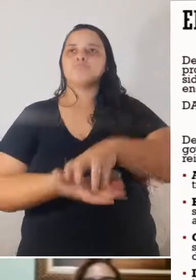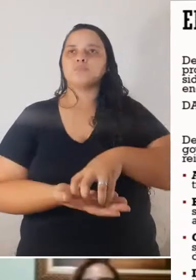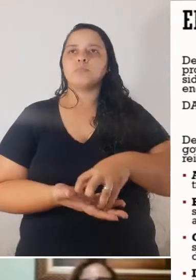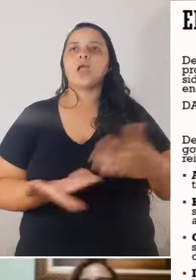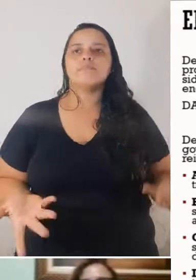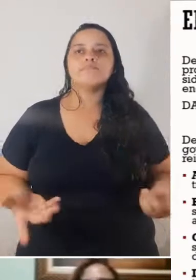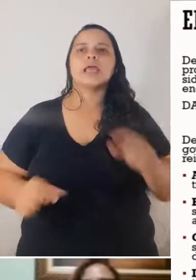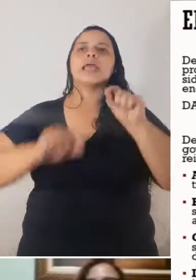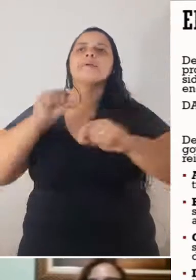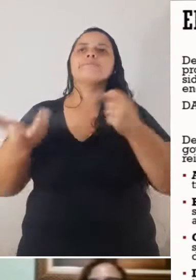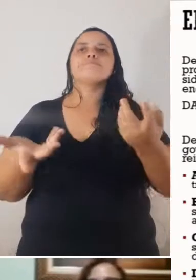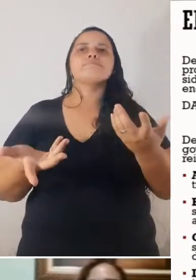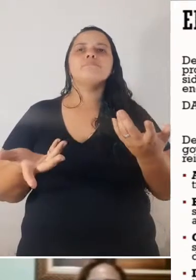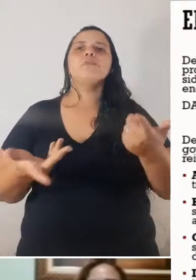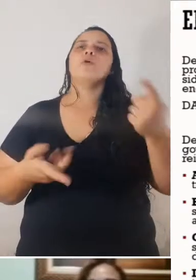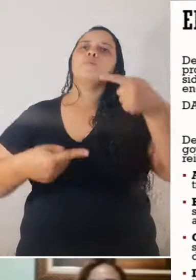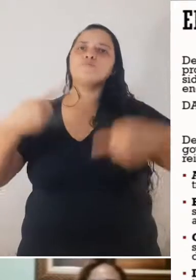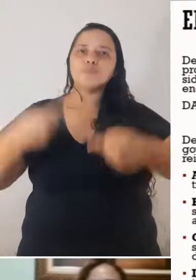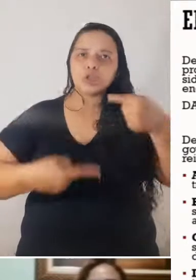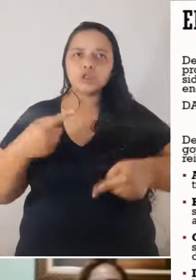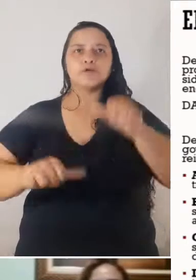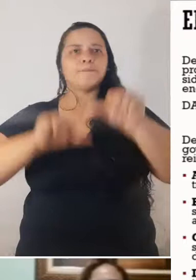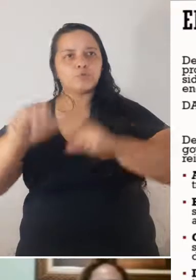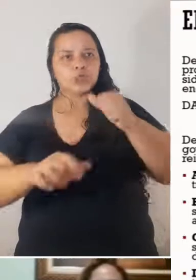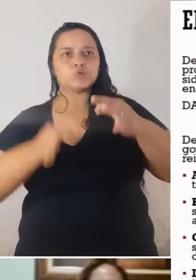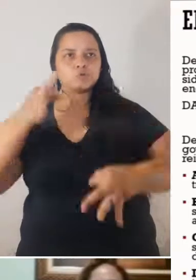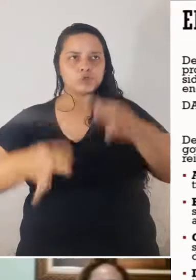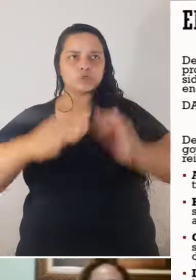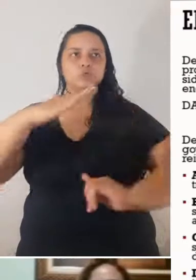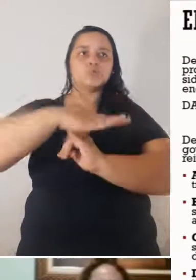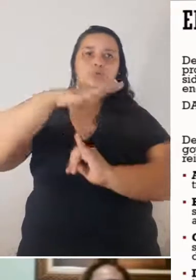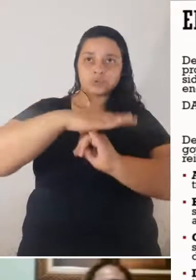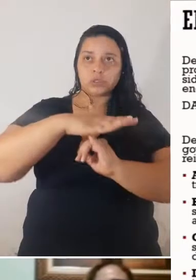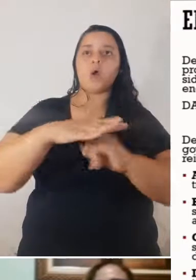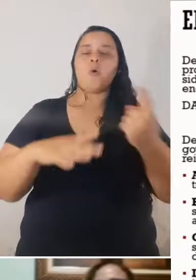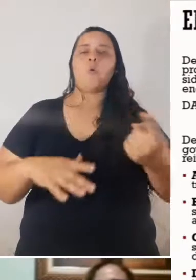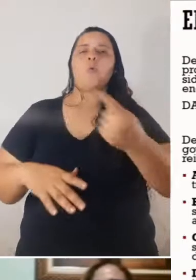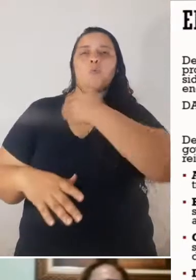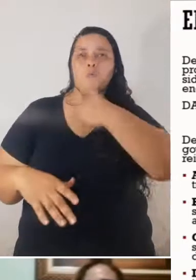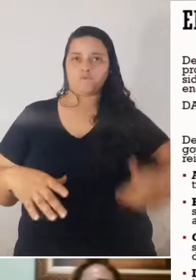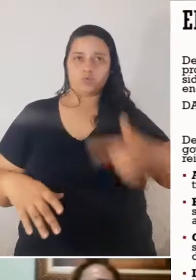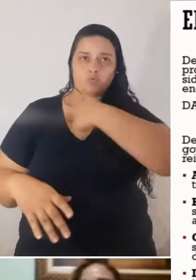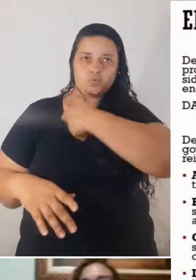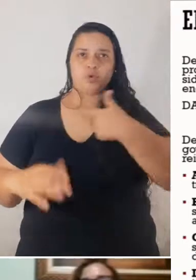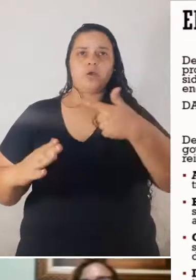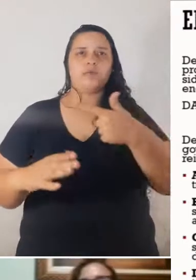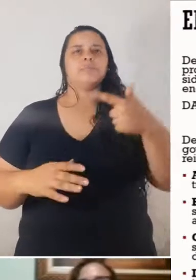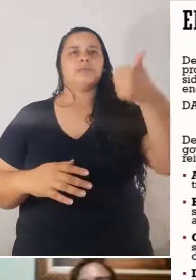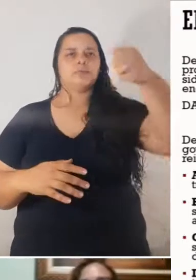maneira as políticas de mudanças jurídico-institucionais implementadas pelo governo de Vargas nas décadas de 1930 e